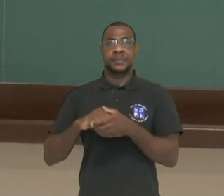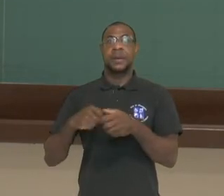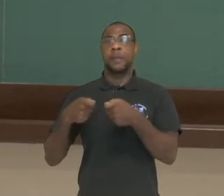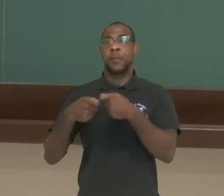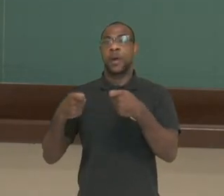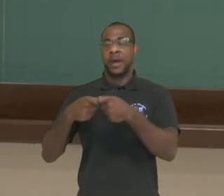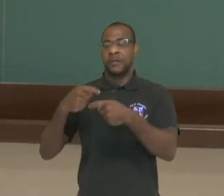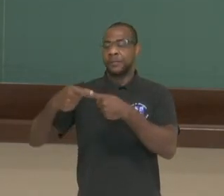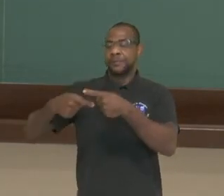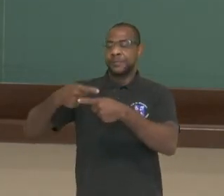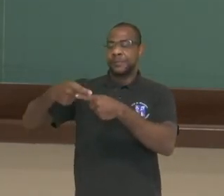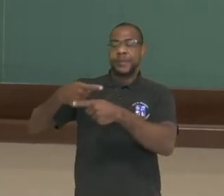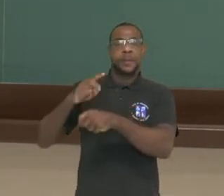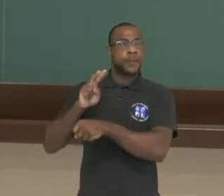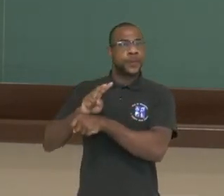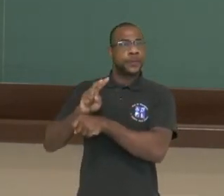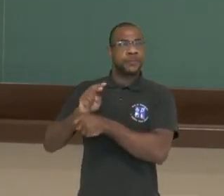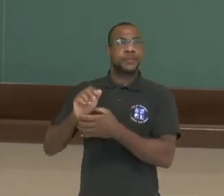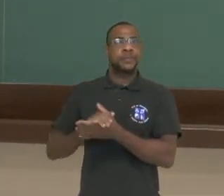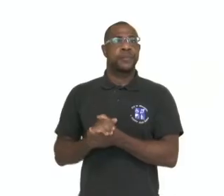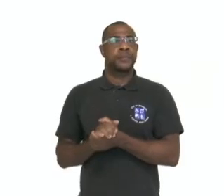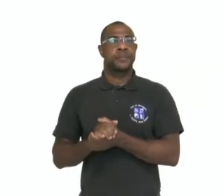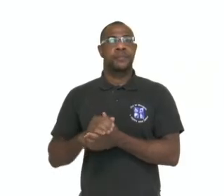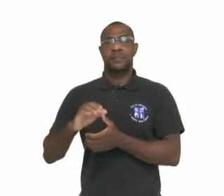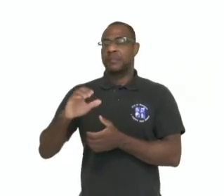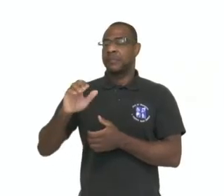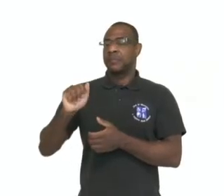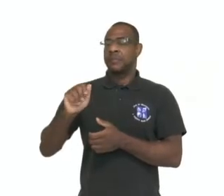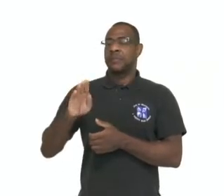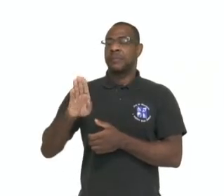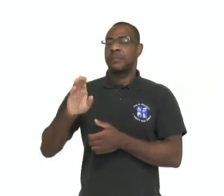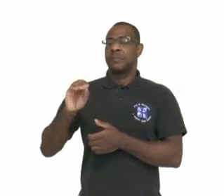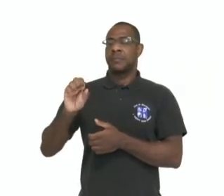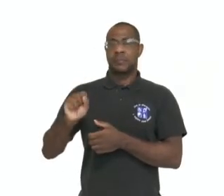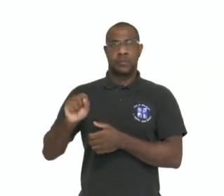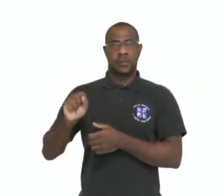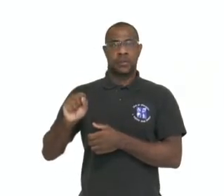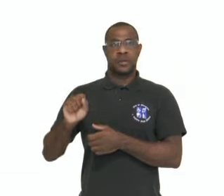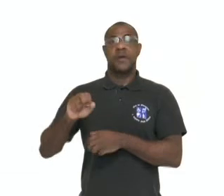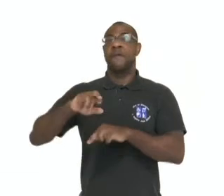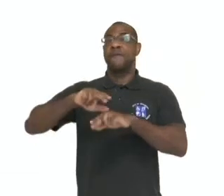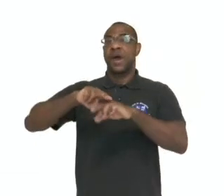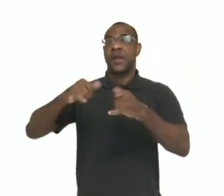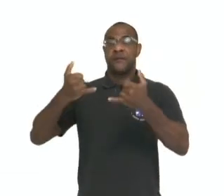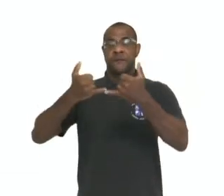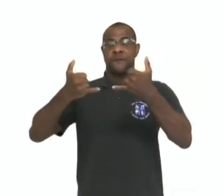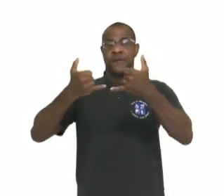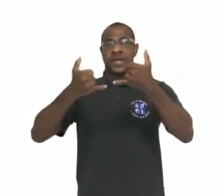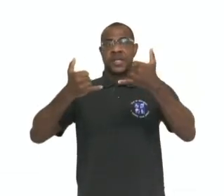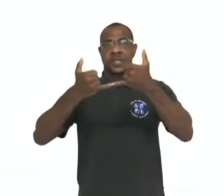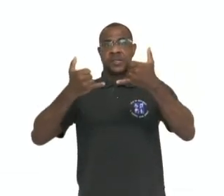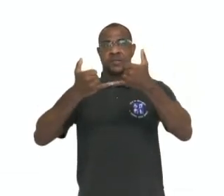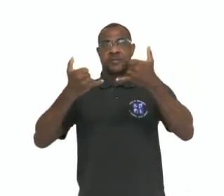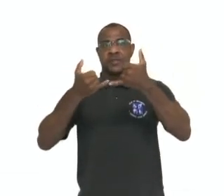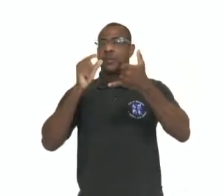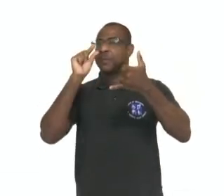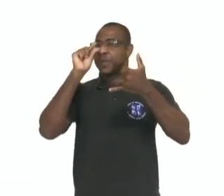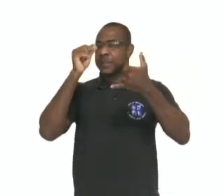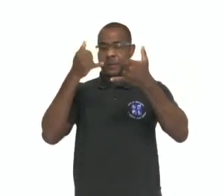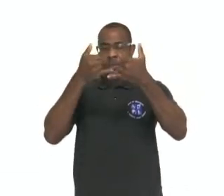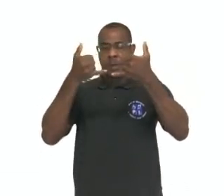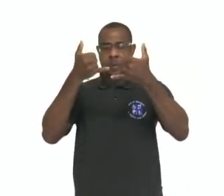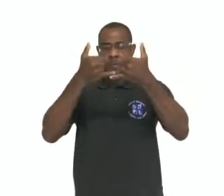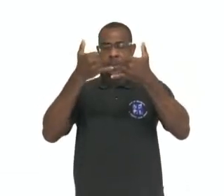bem. E os cabos? São formados por vários fios elétricos, tá? Como a gente observa aqui,